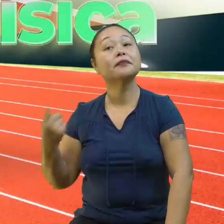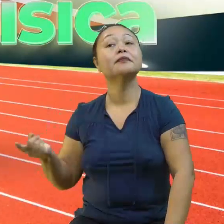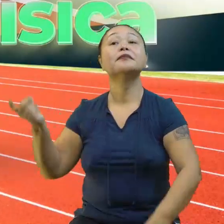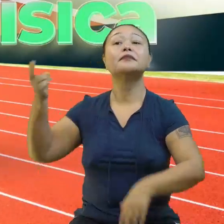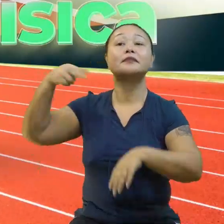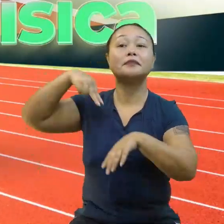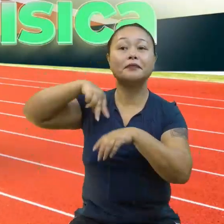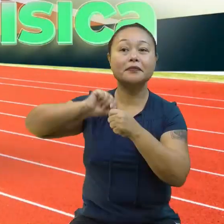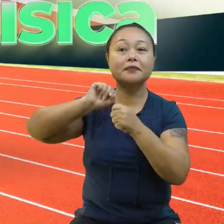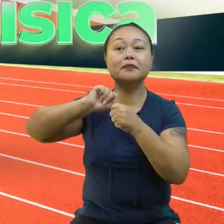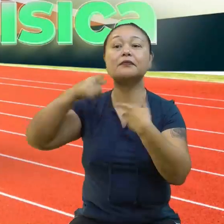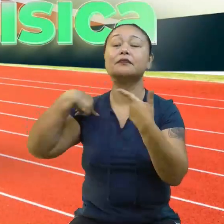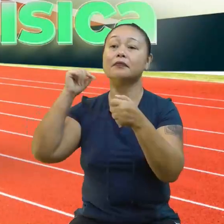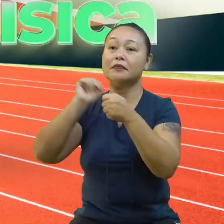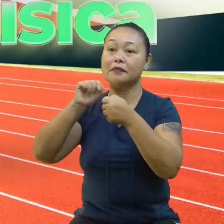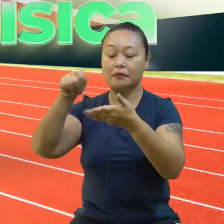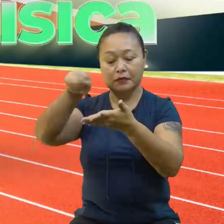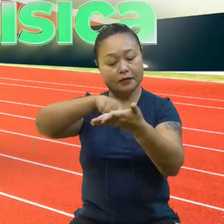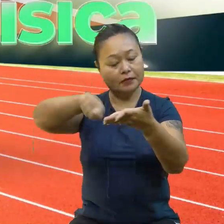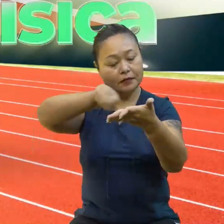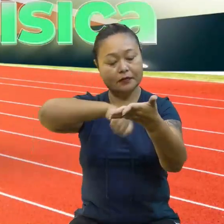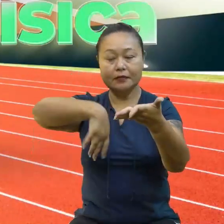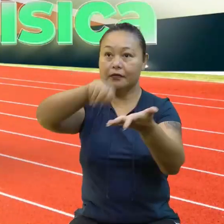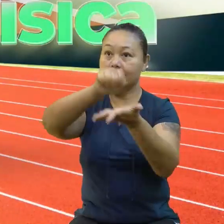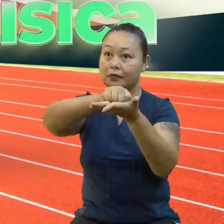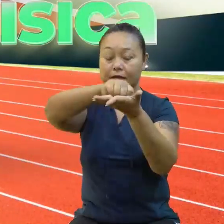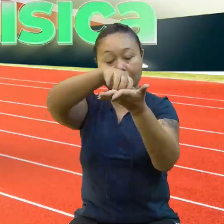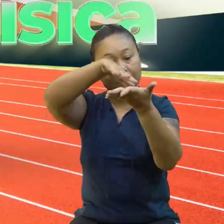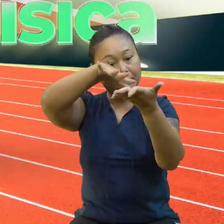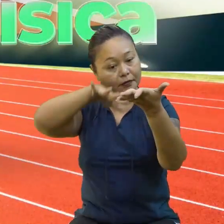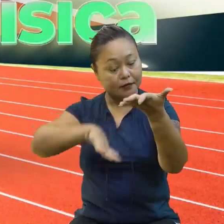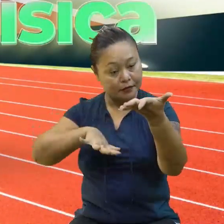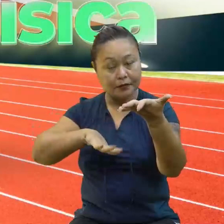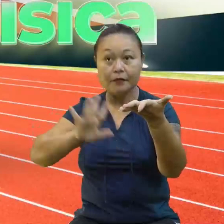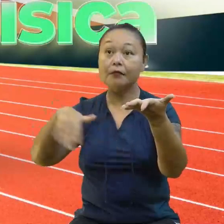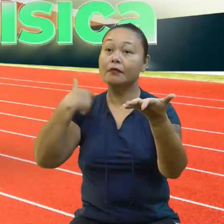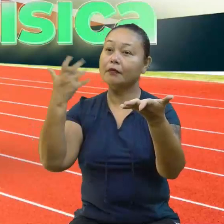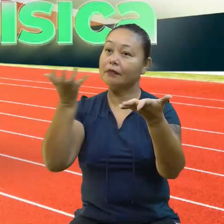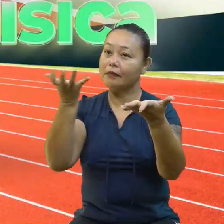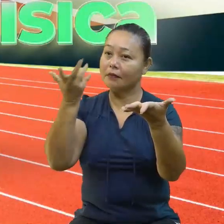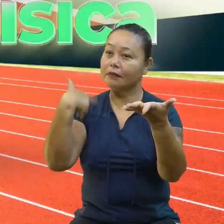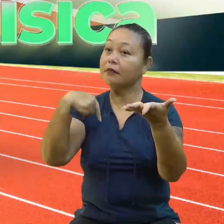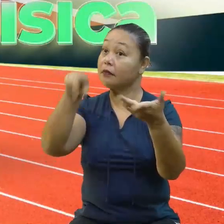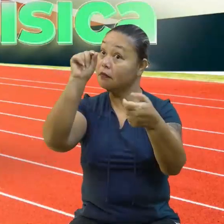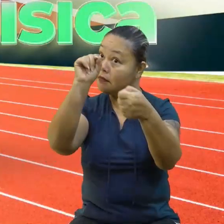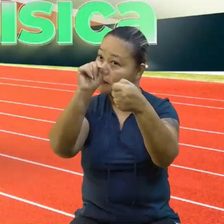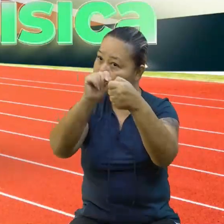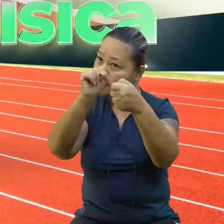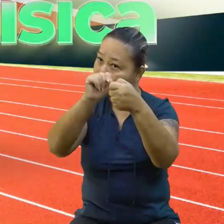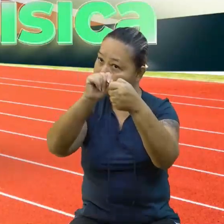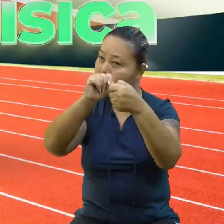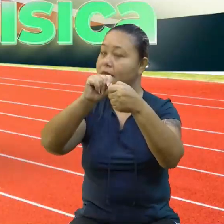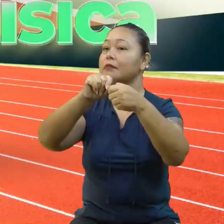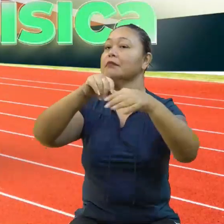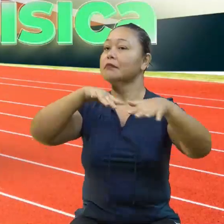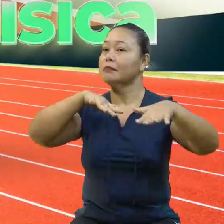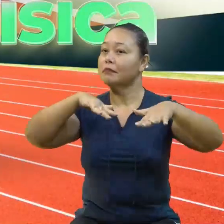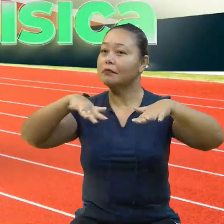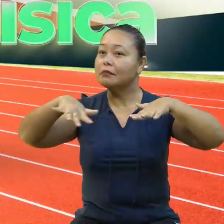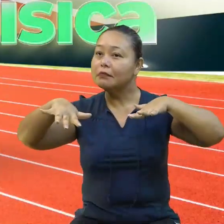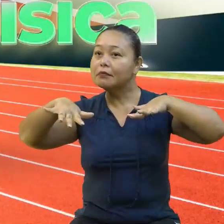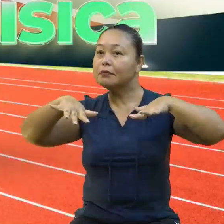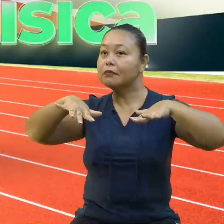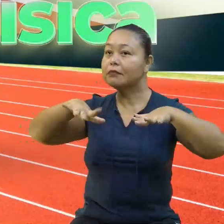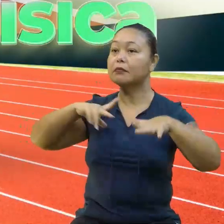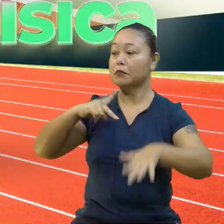Voltamos e vamos fazer a nossa correção da atividade. Espero que você tenha feito o nosso mexa-se, juntado aí com a